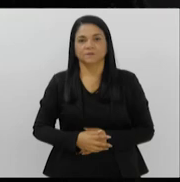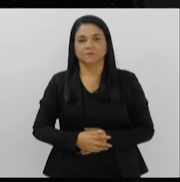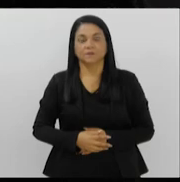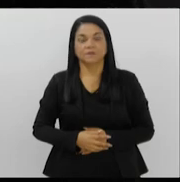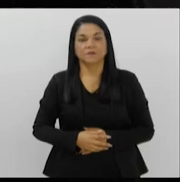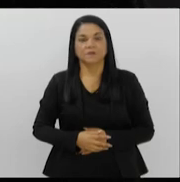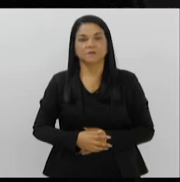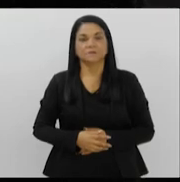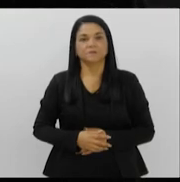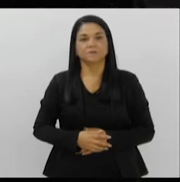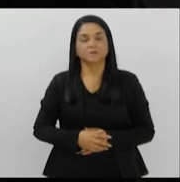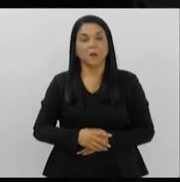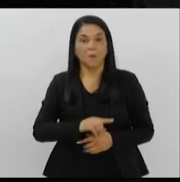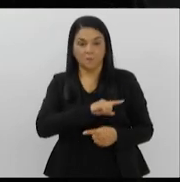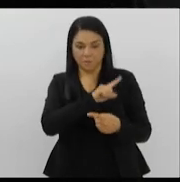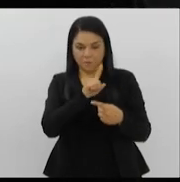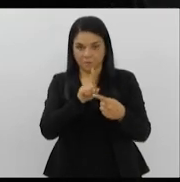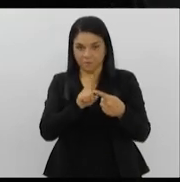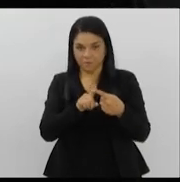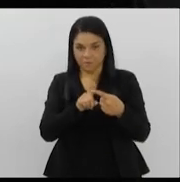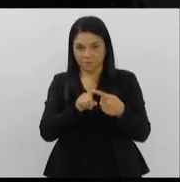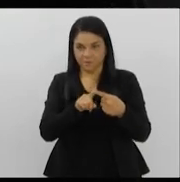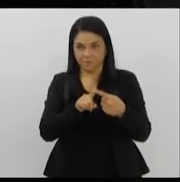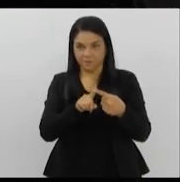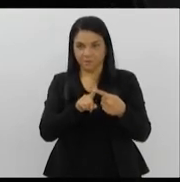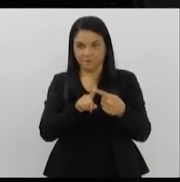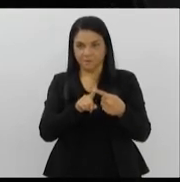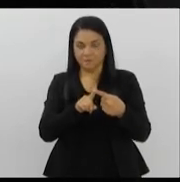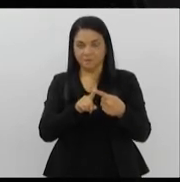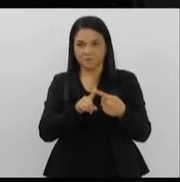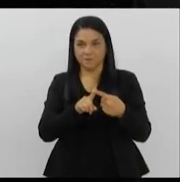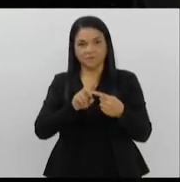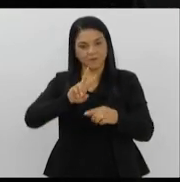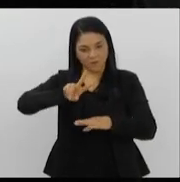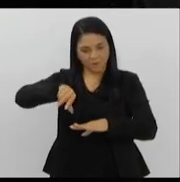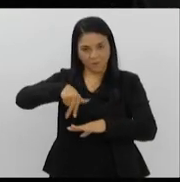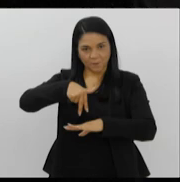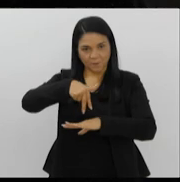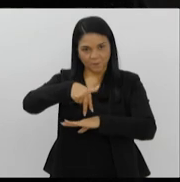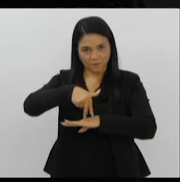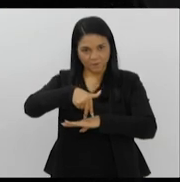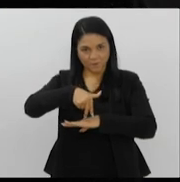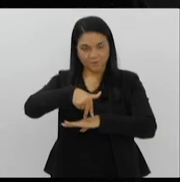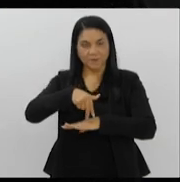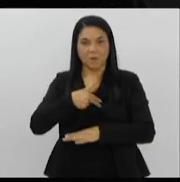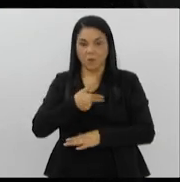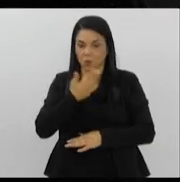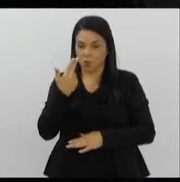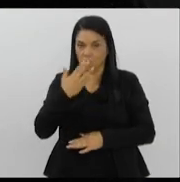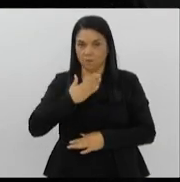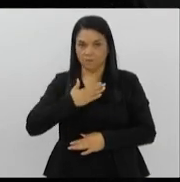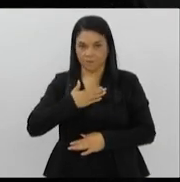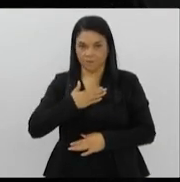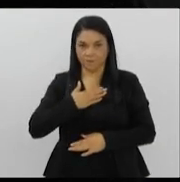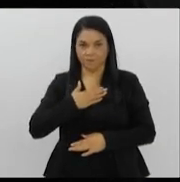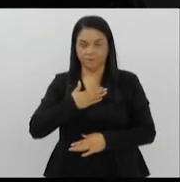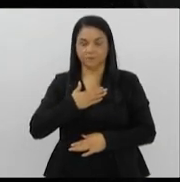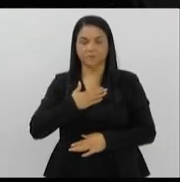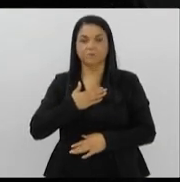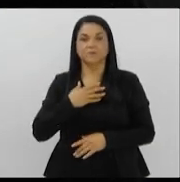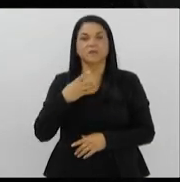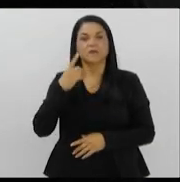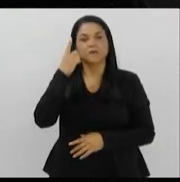Primeiro, falando aqui em meu nome, também